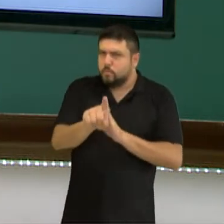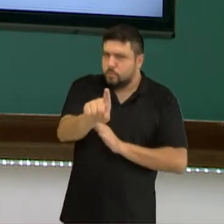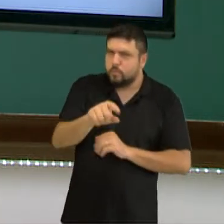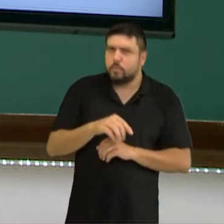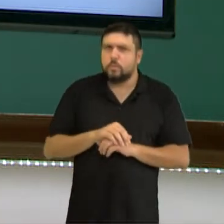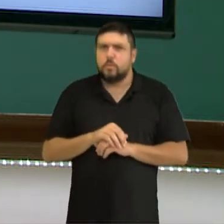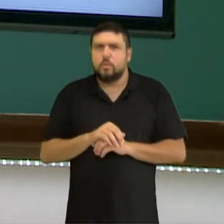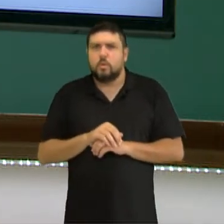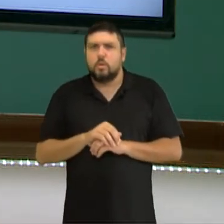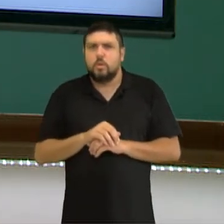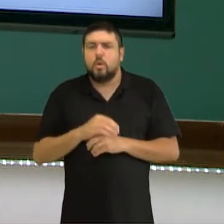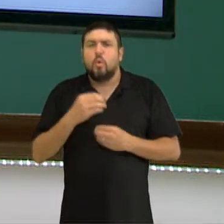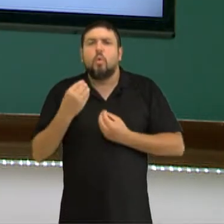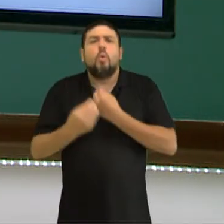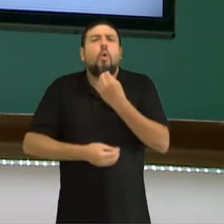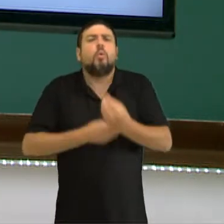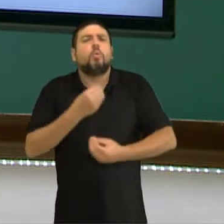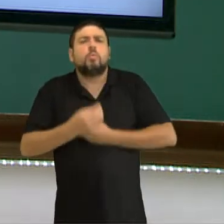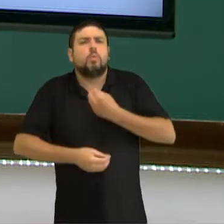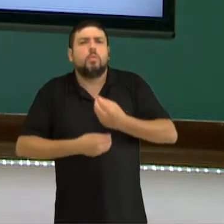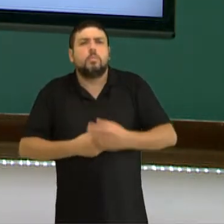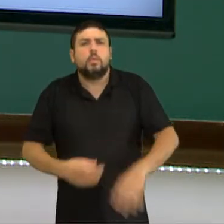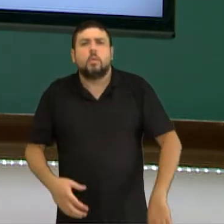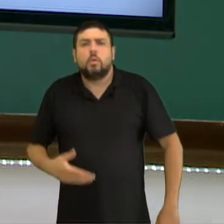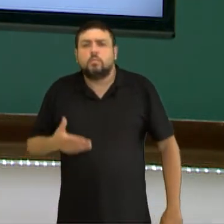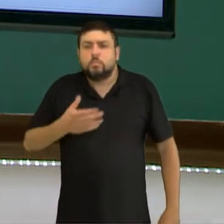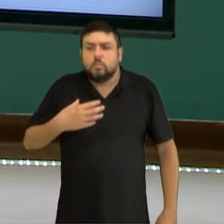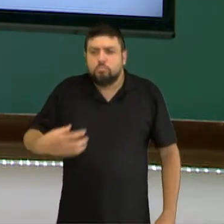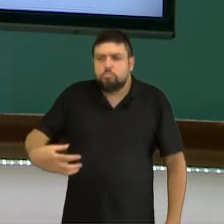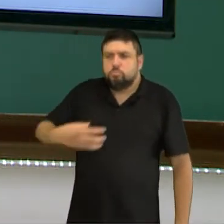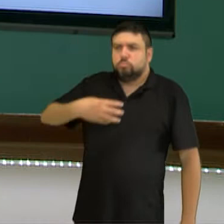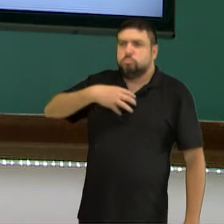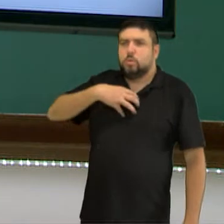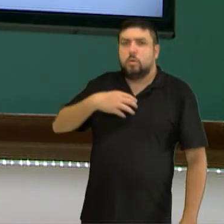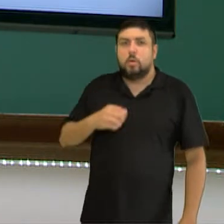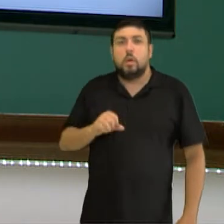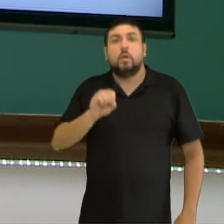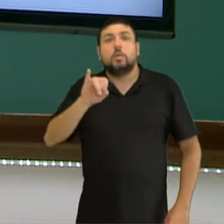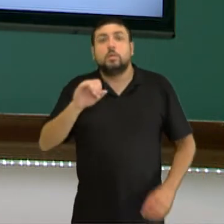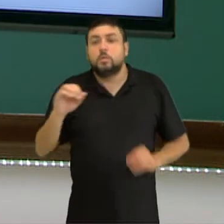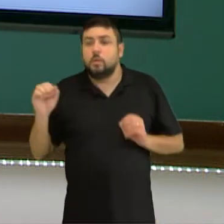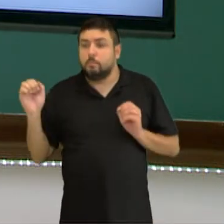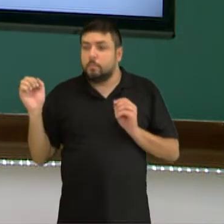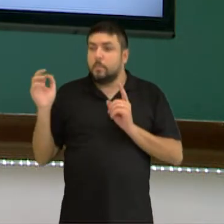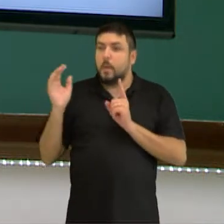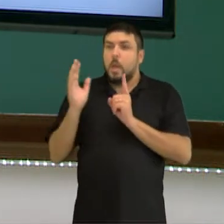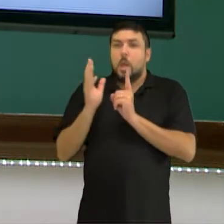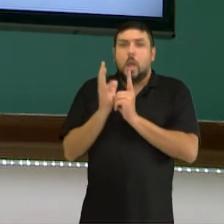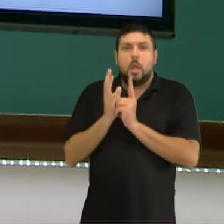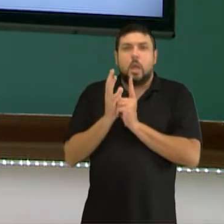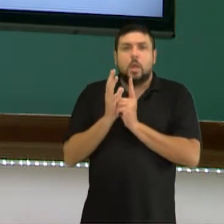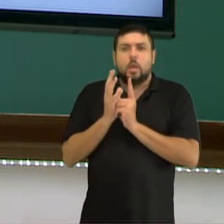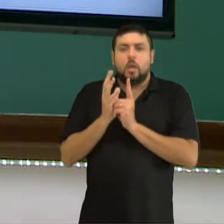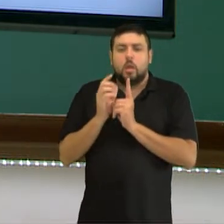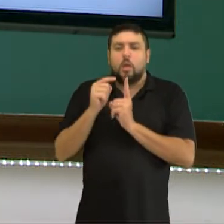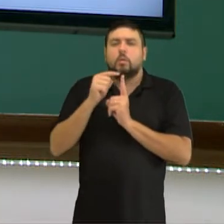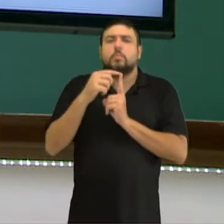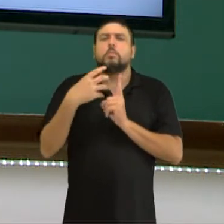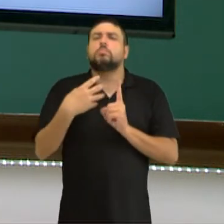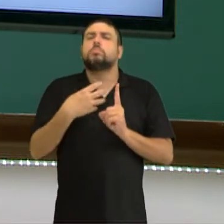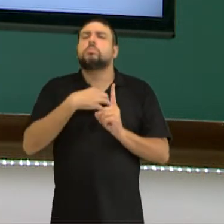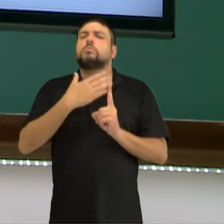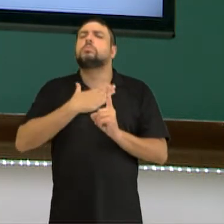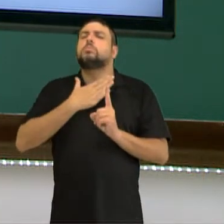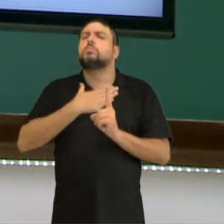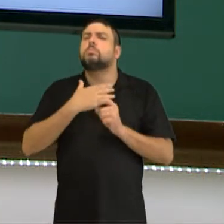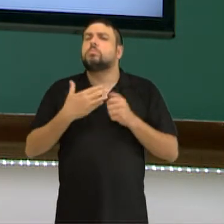agir em relação aos outros? Como deve ser a minha ação quando eu estou junto de outras pessoas? De que maneira